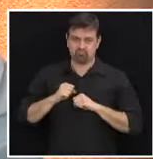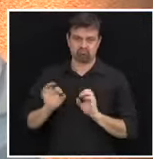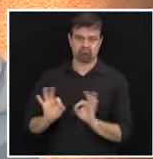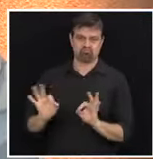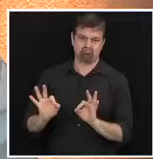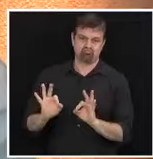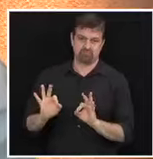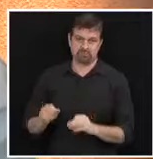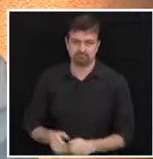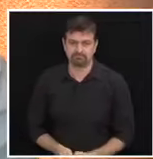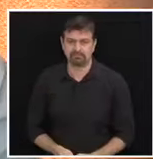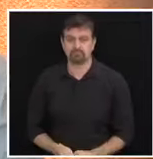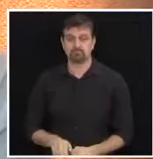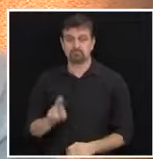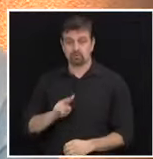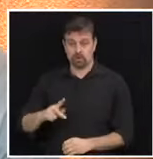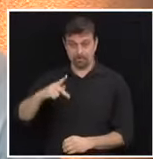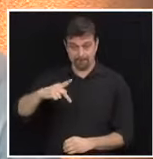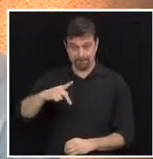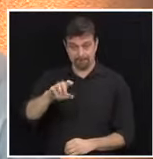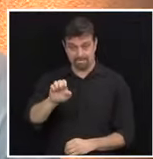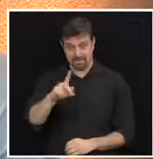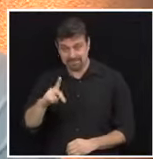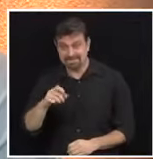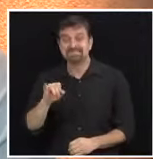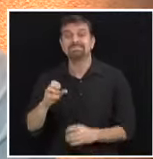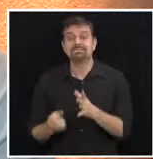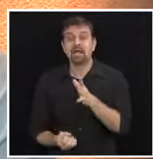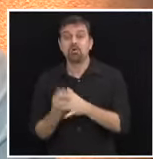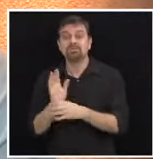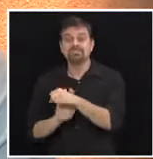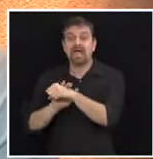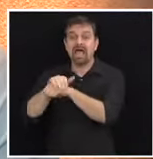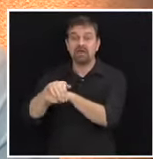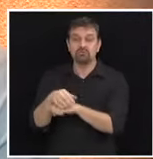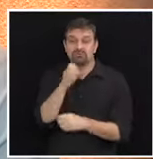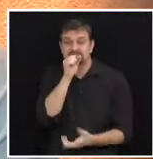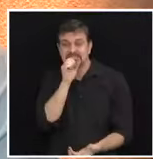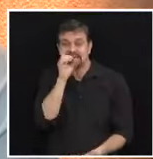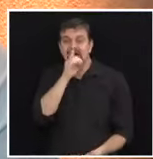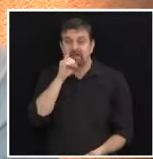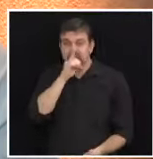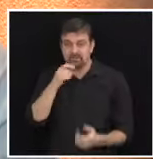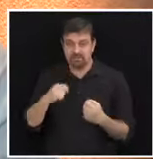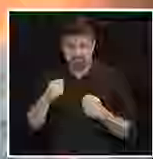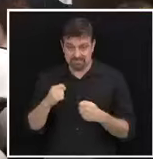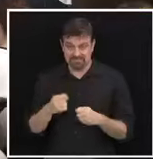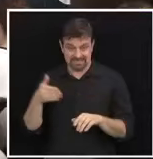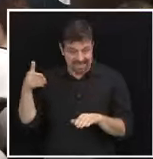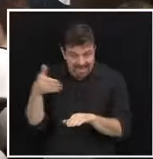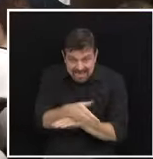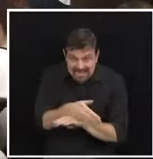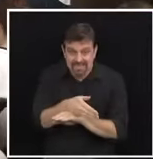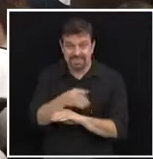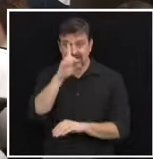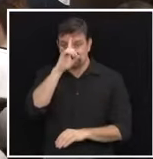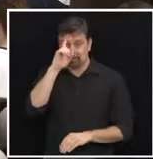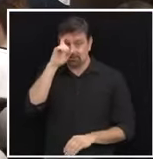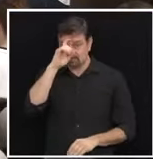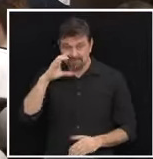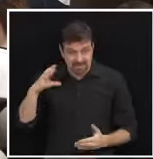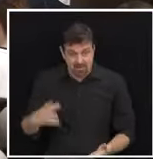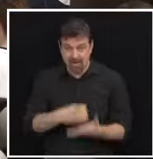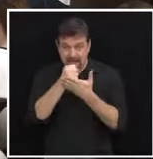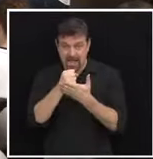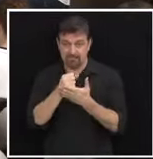É o denominado PEP. Se isso acontece no final de semana, à noite, daí você deve procurar um serviço de emergência. Por